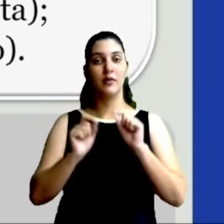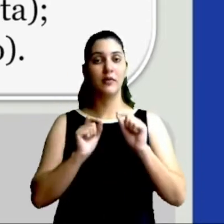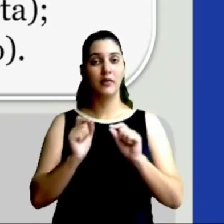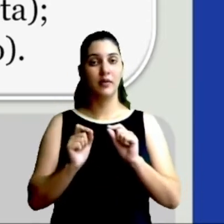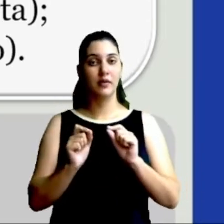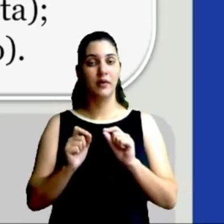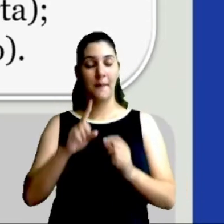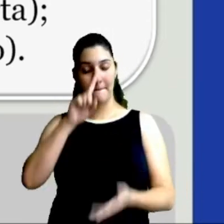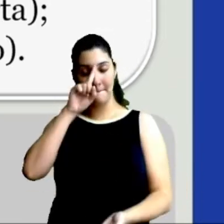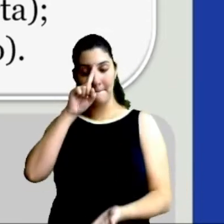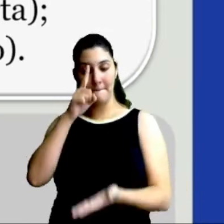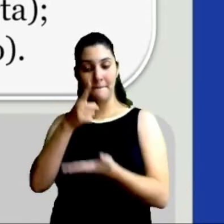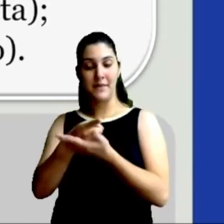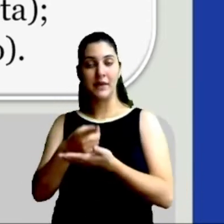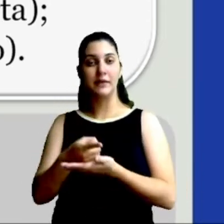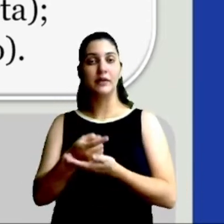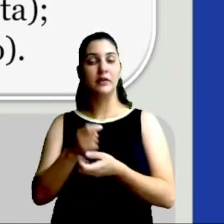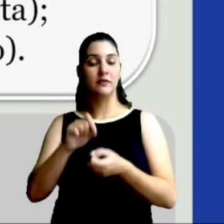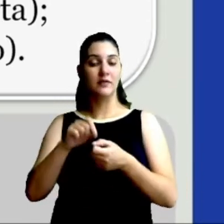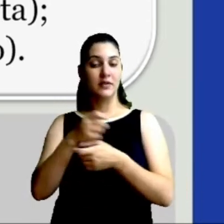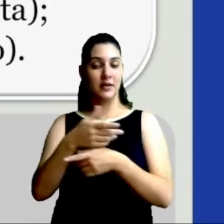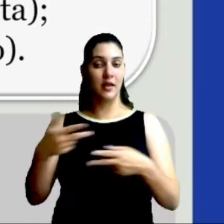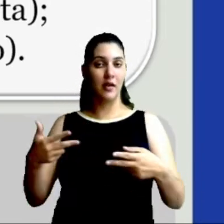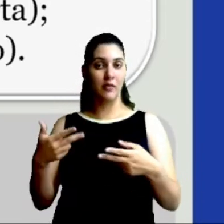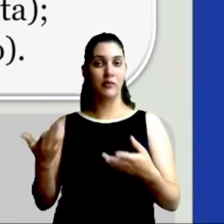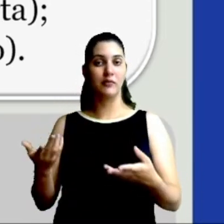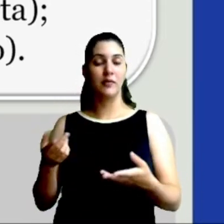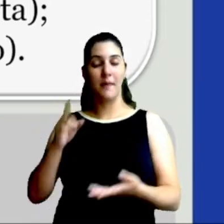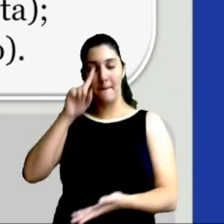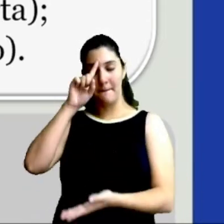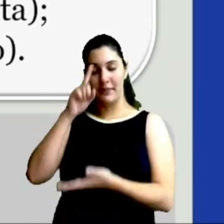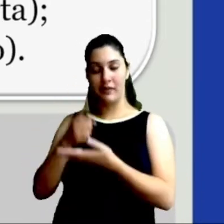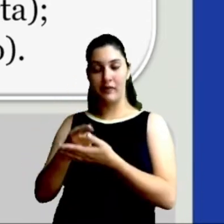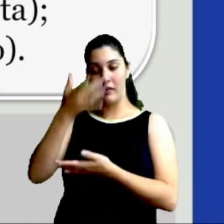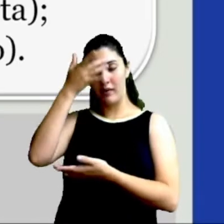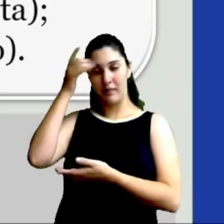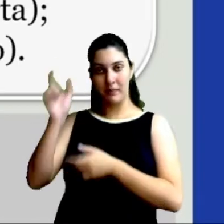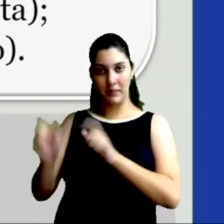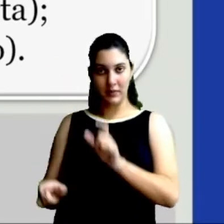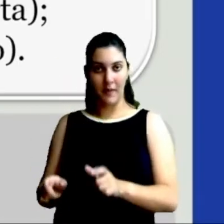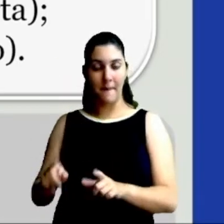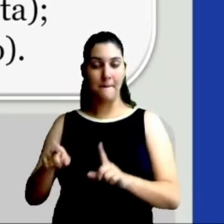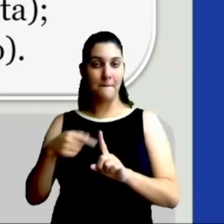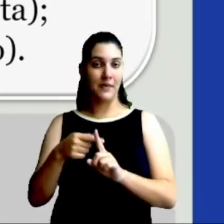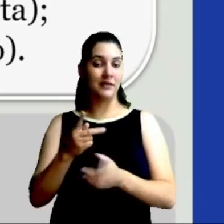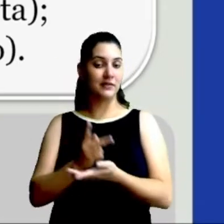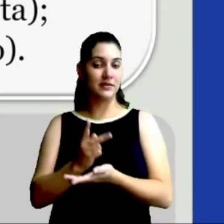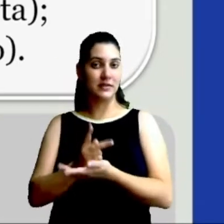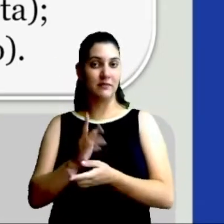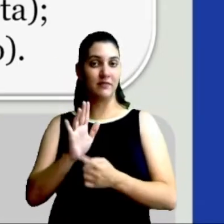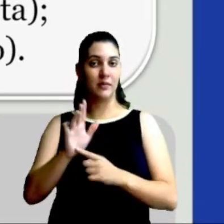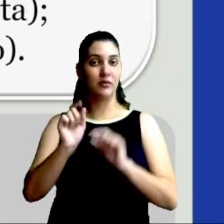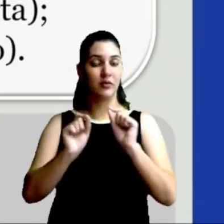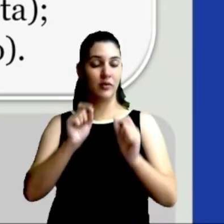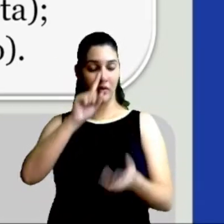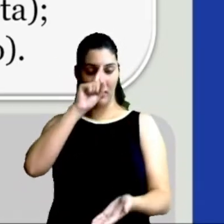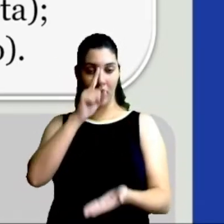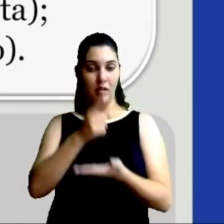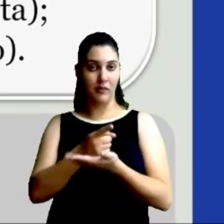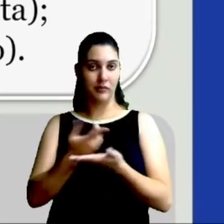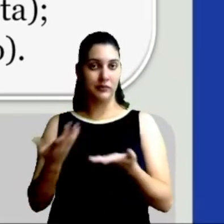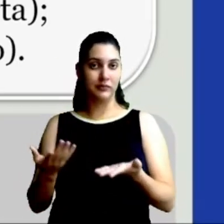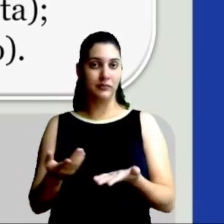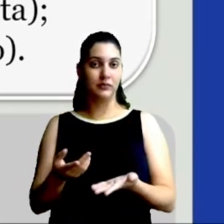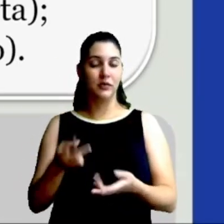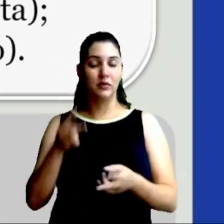está mandando alguém fazer algo, dando uma ordem a alguém. Mas nem sempre a tua frase vai indicar uma ordem, como